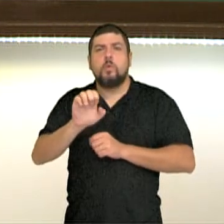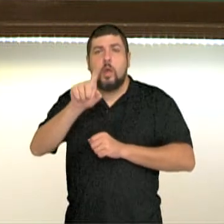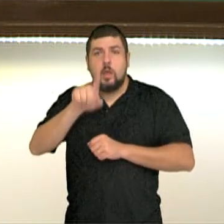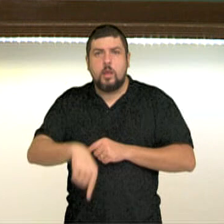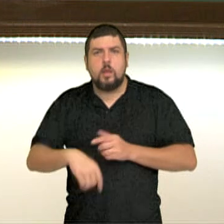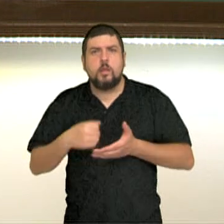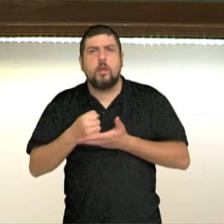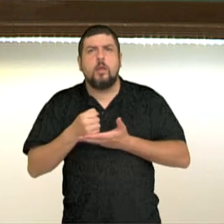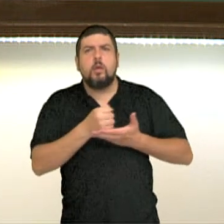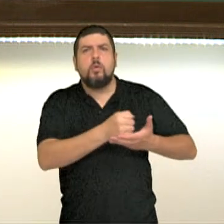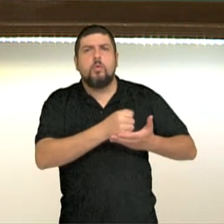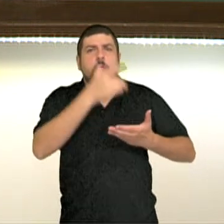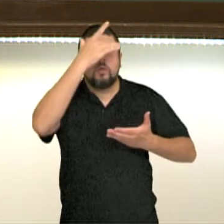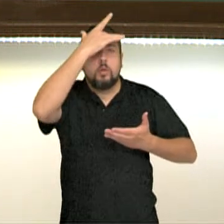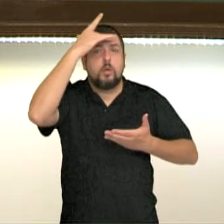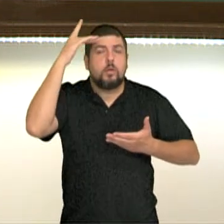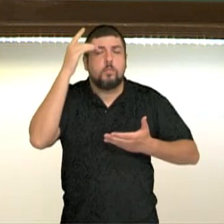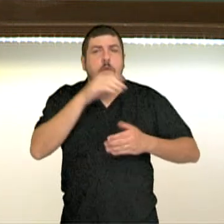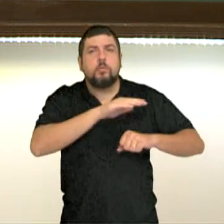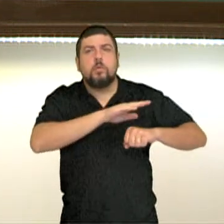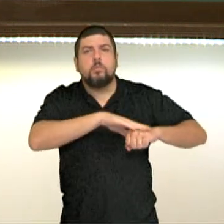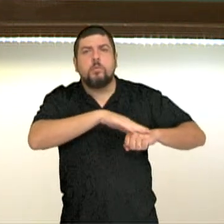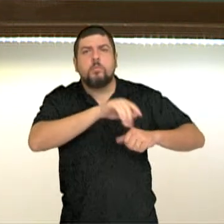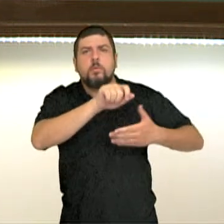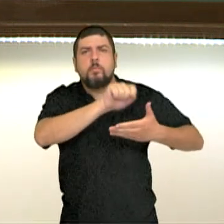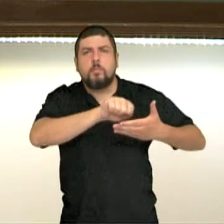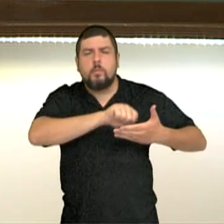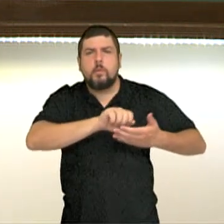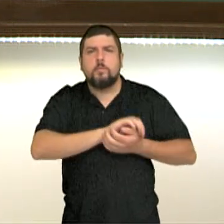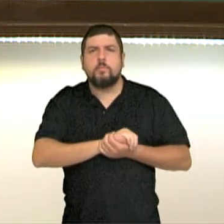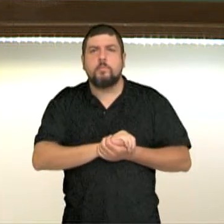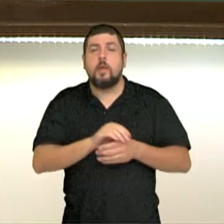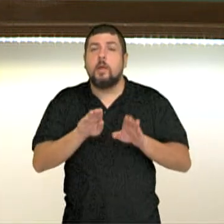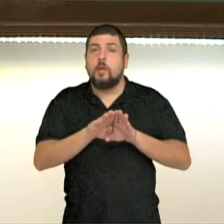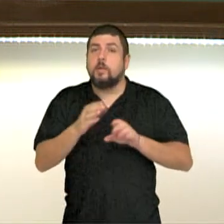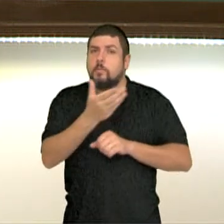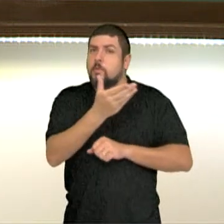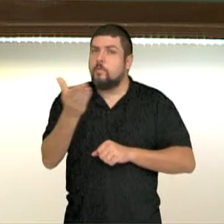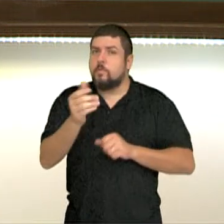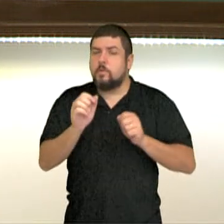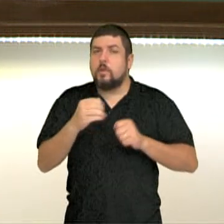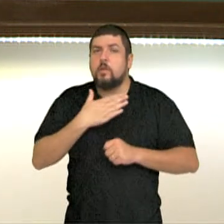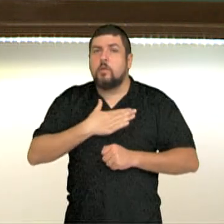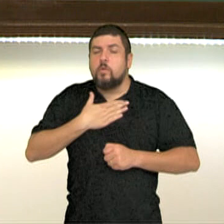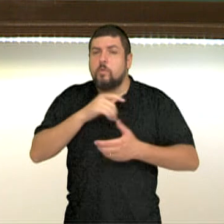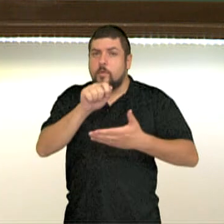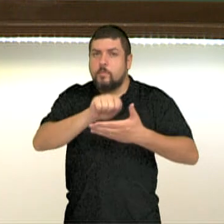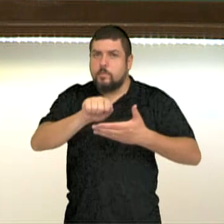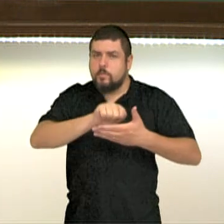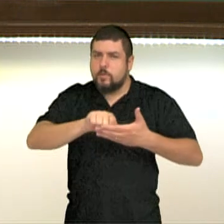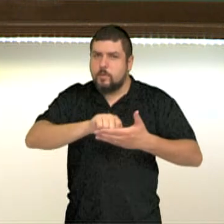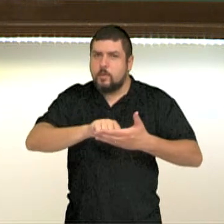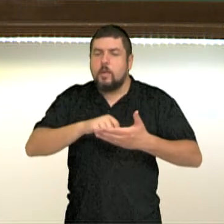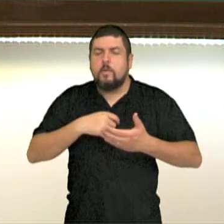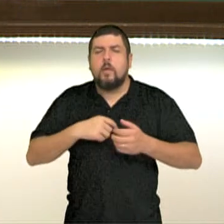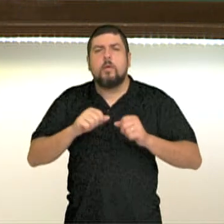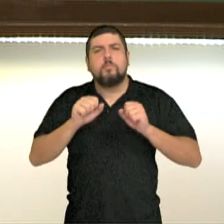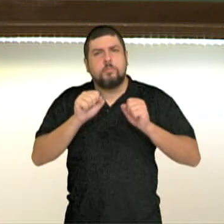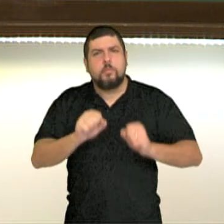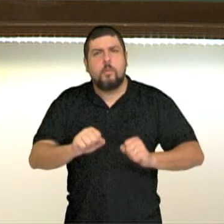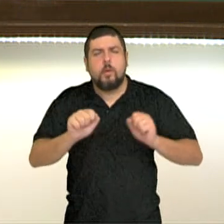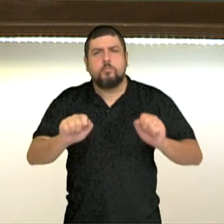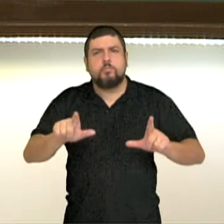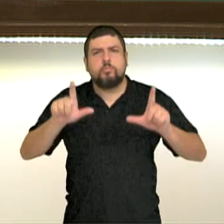que estão iniciando seu processo de escrita. Inclusive, você, se você gosta de escrever, você pode visitar o blog Como Eu Escrevo e ver quais